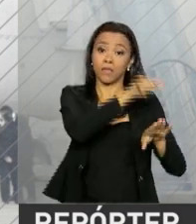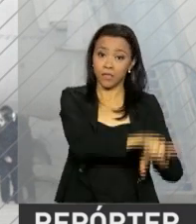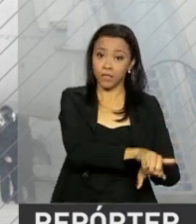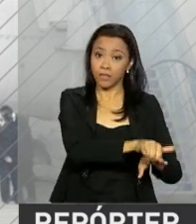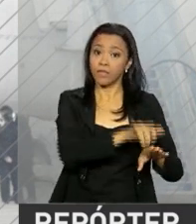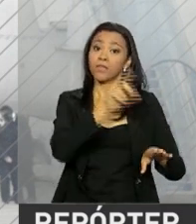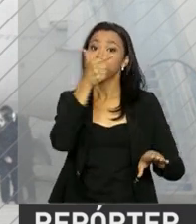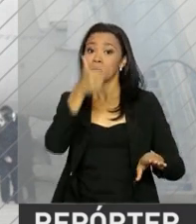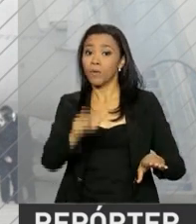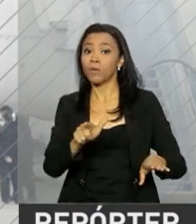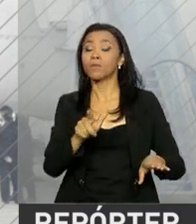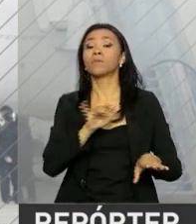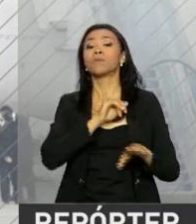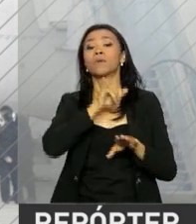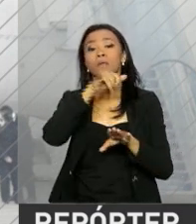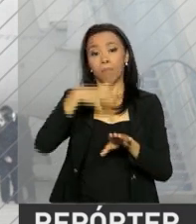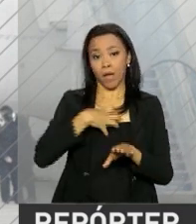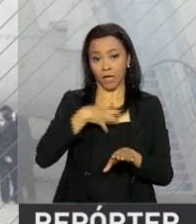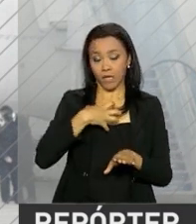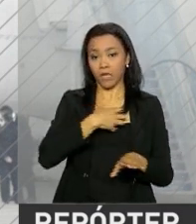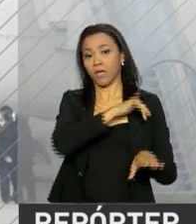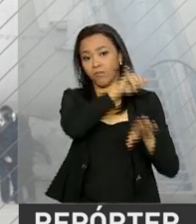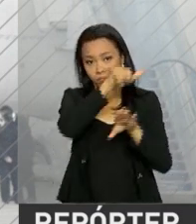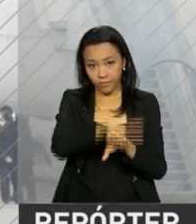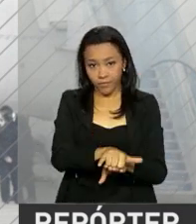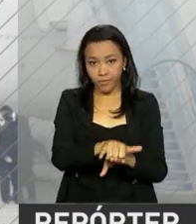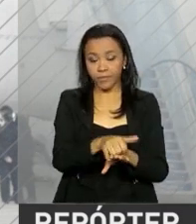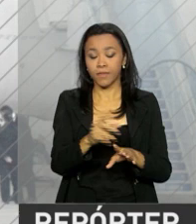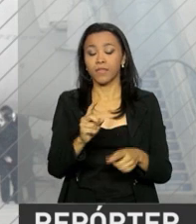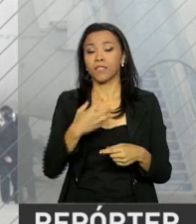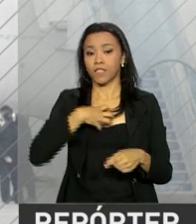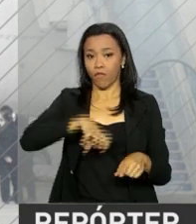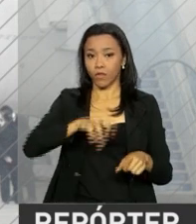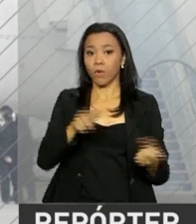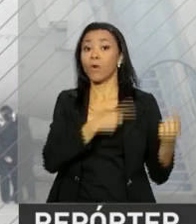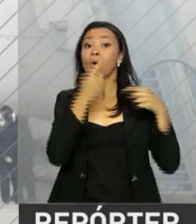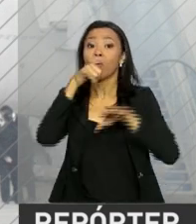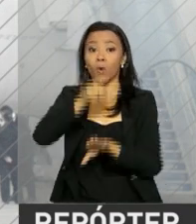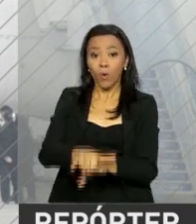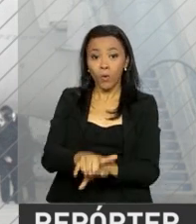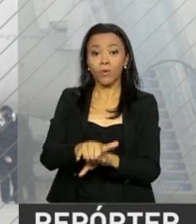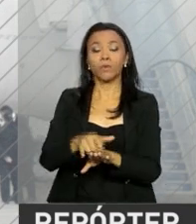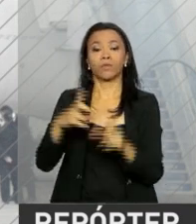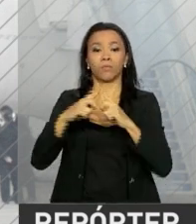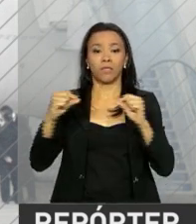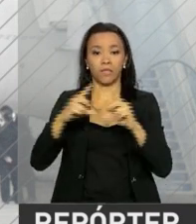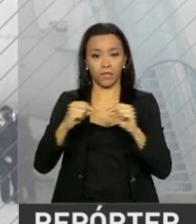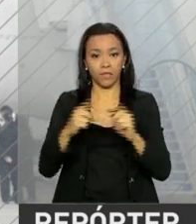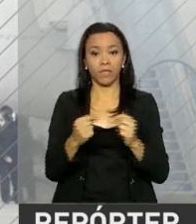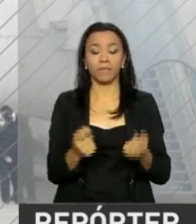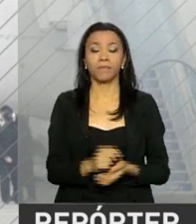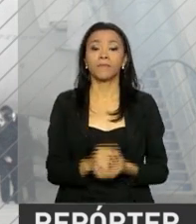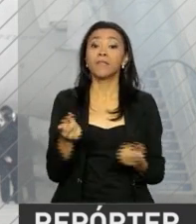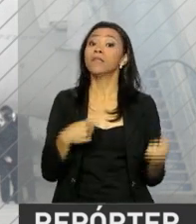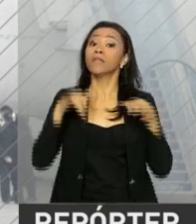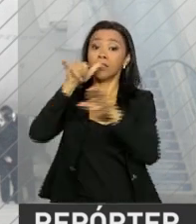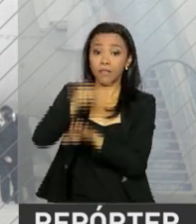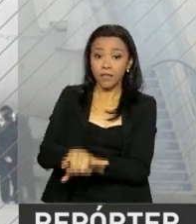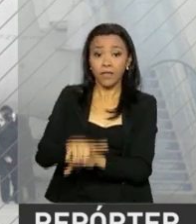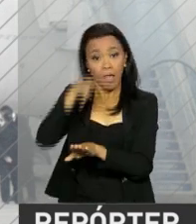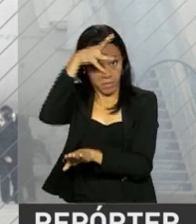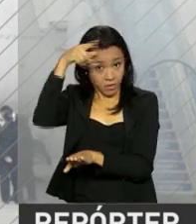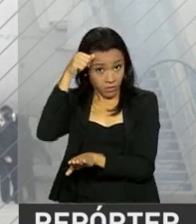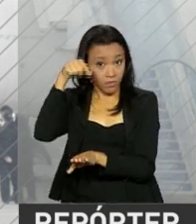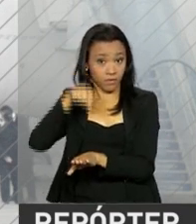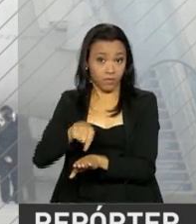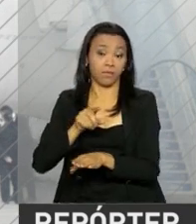Confins e também Bahia com o terminal de Salvador Distrito Federal com o aeroporto de Brasília e Amazonas com